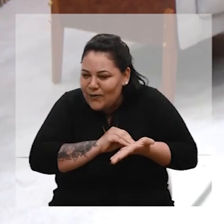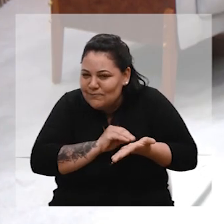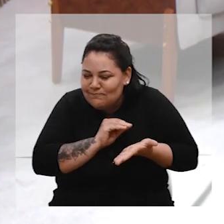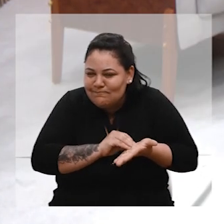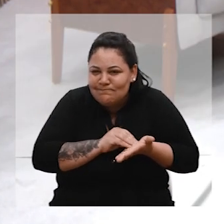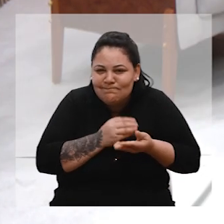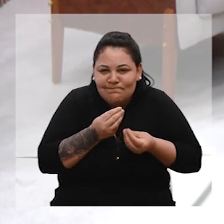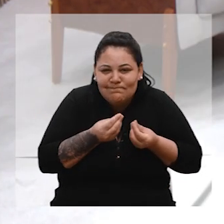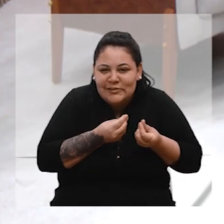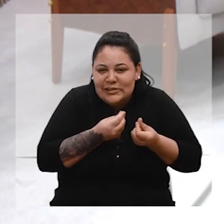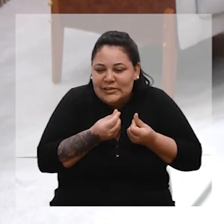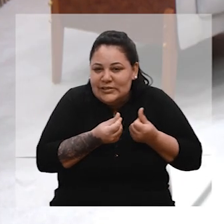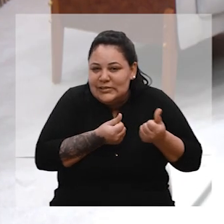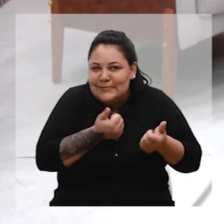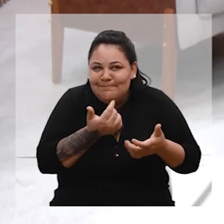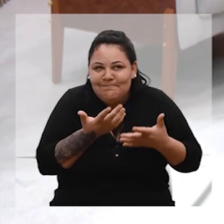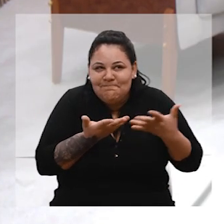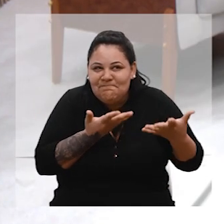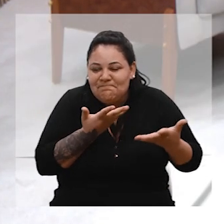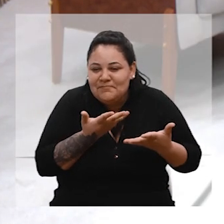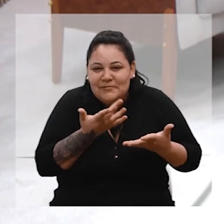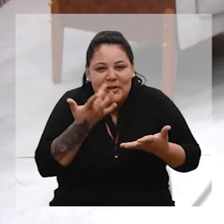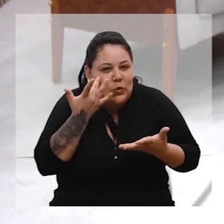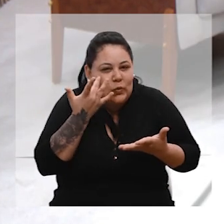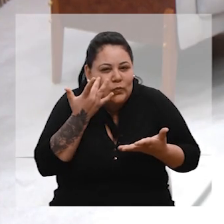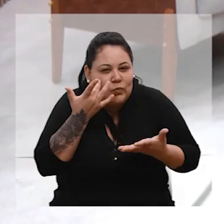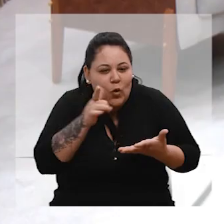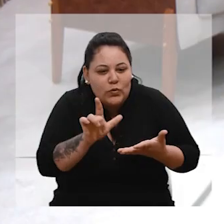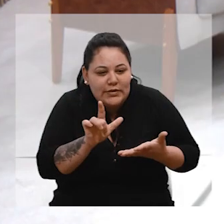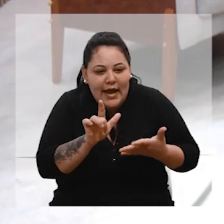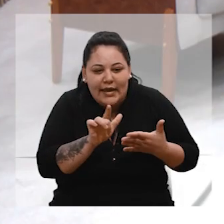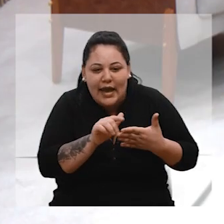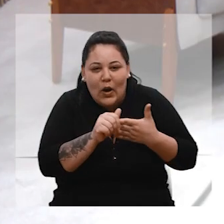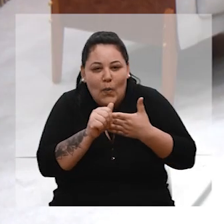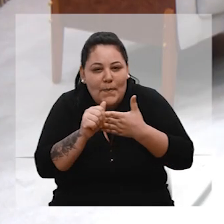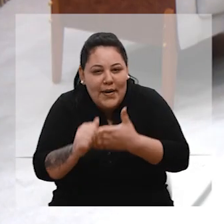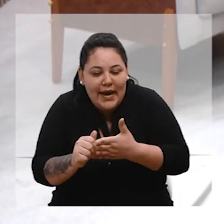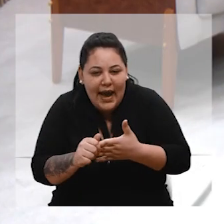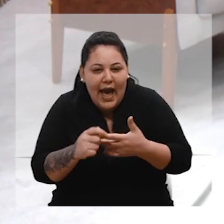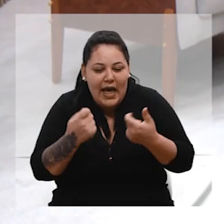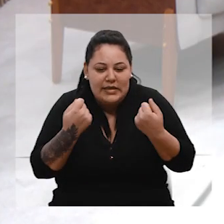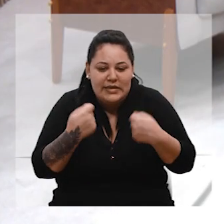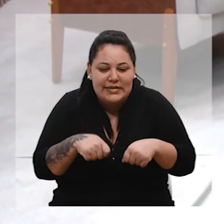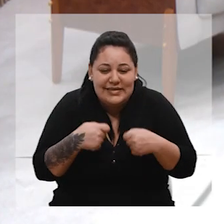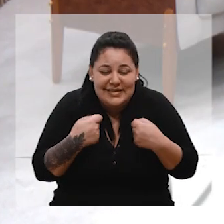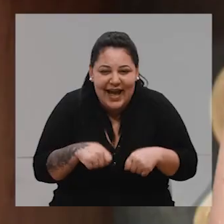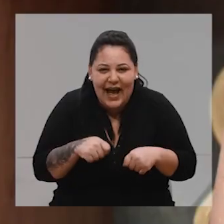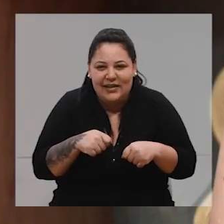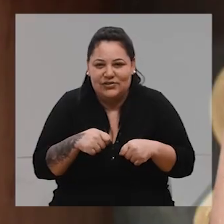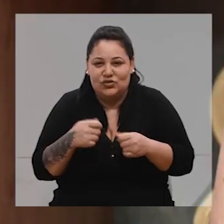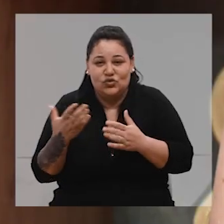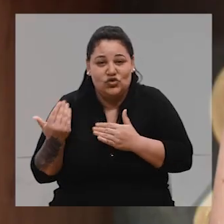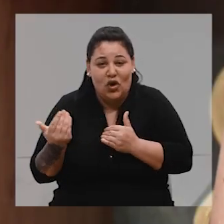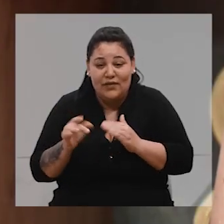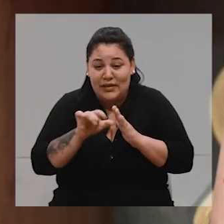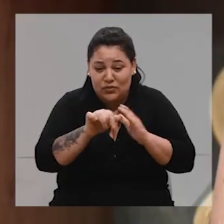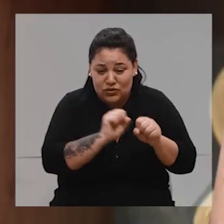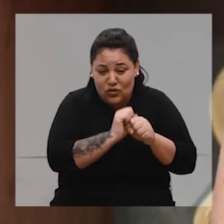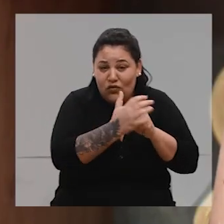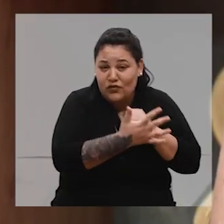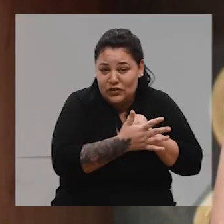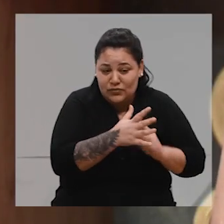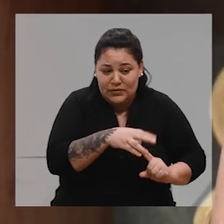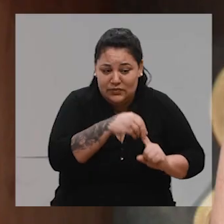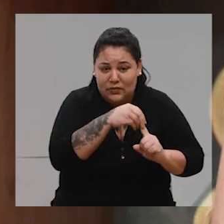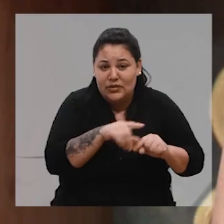mais defasado, ou talvez ele não consiga acompanhar, né, as necessidades da